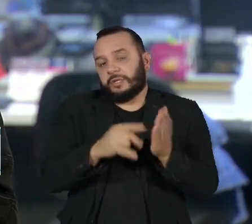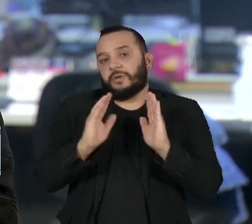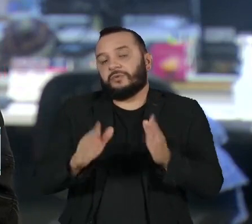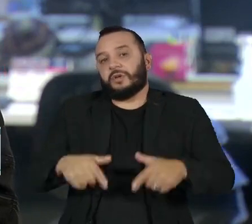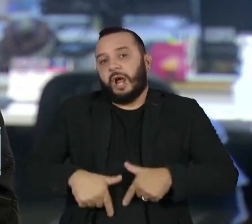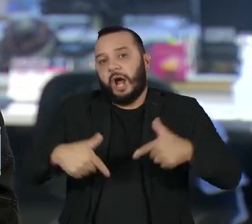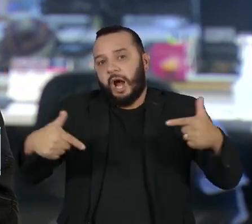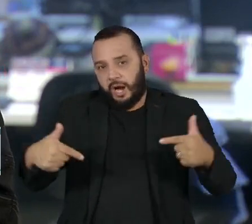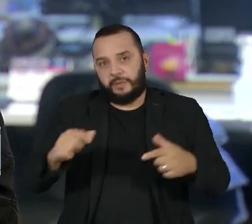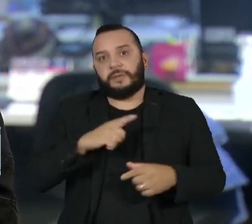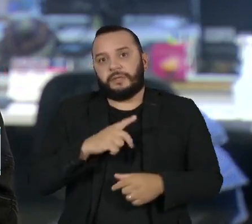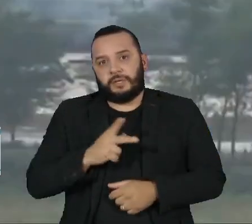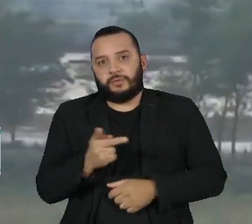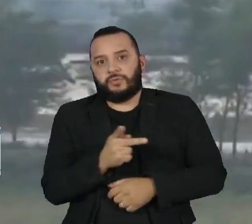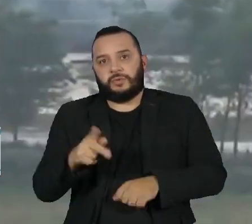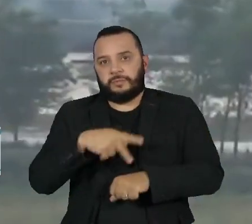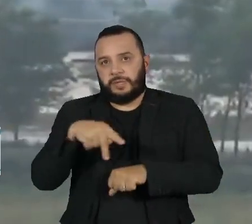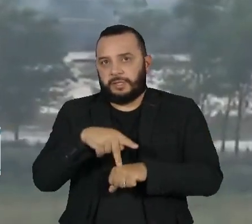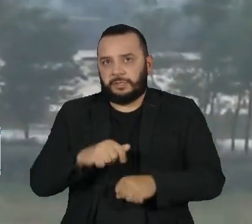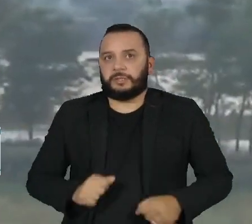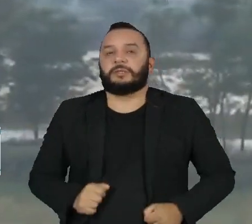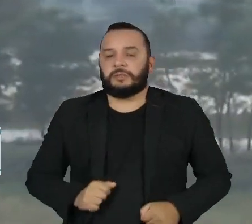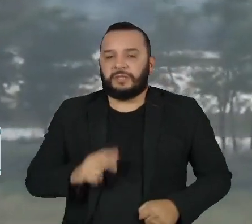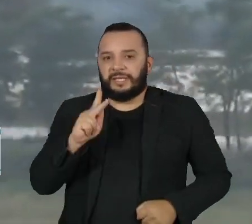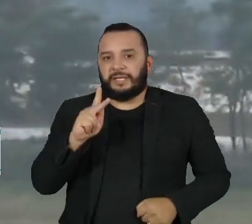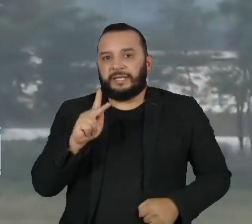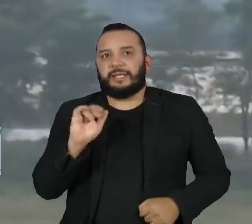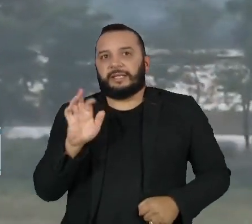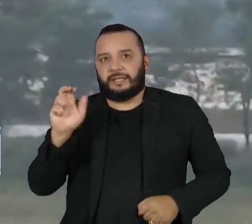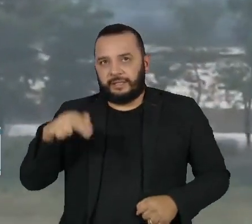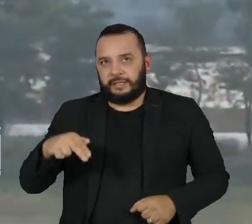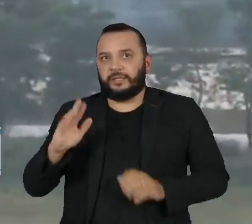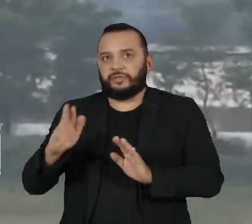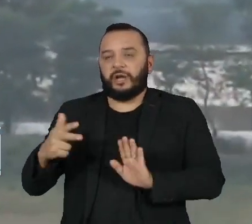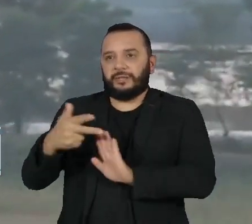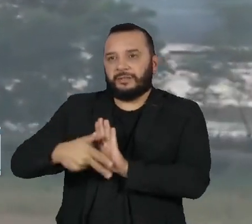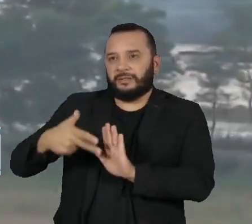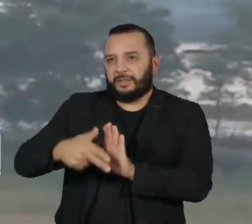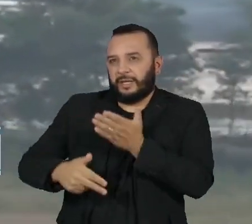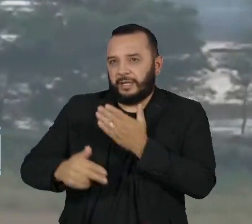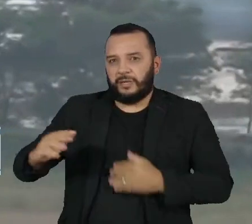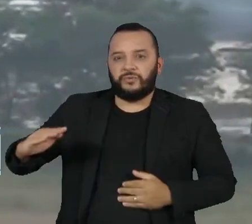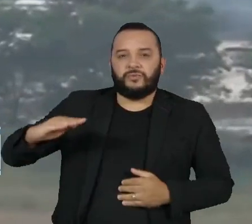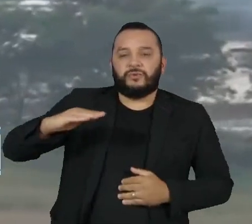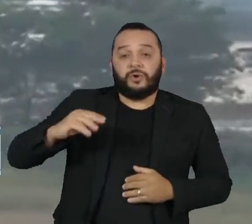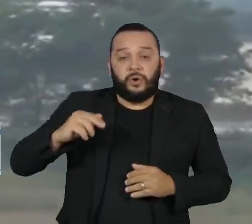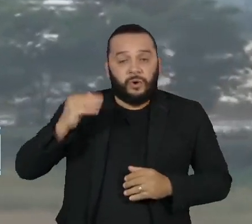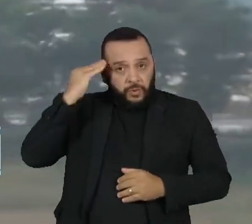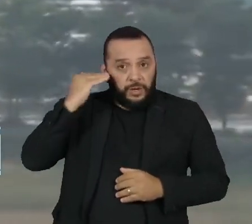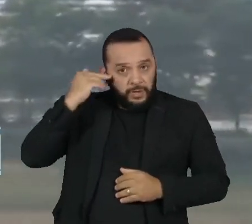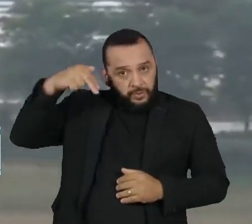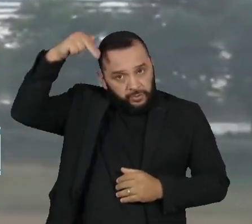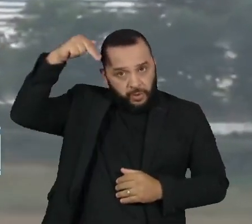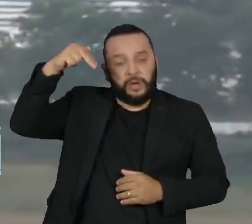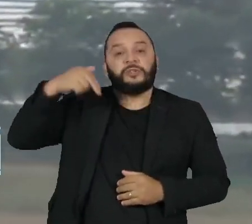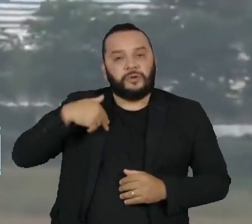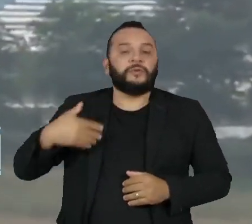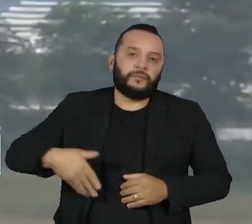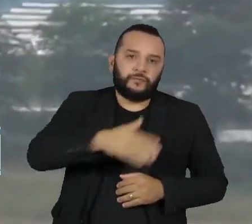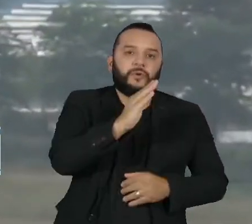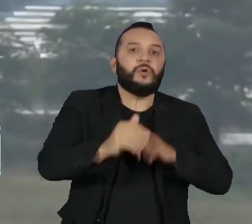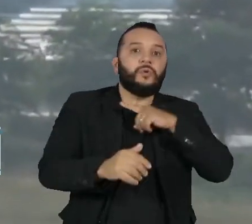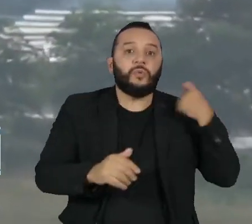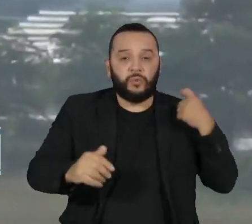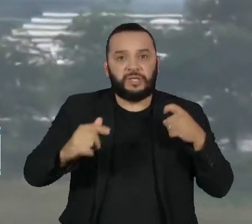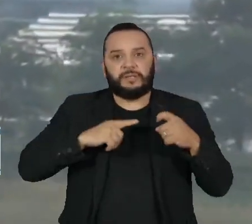entre os dois países kinjo um cruzou a fronteira da Coreia do Norte com a Rússia a Bordo de um luxuoso trem fortemente